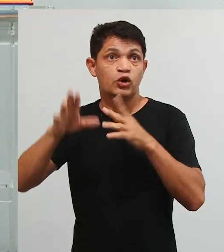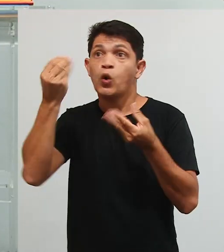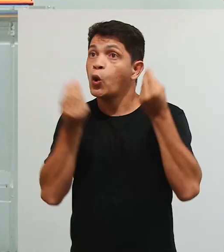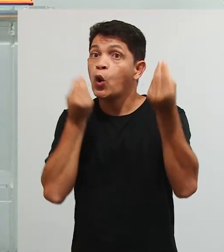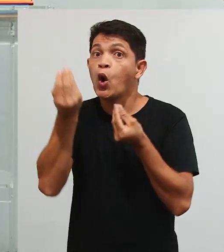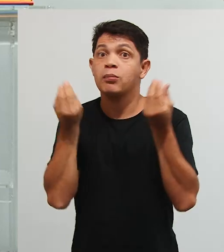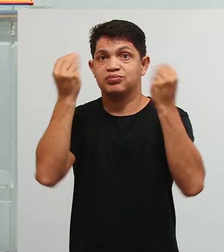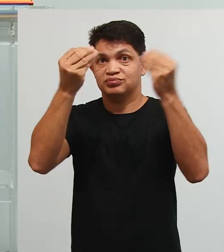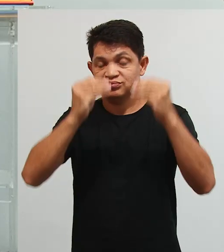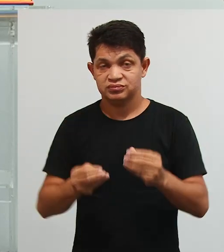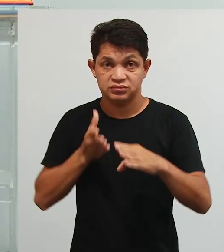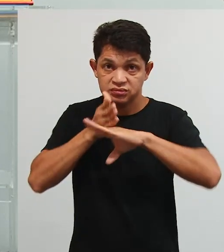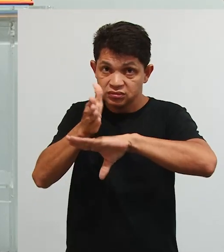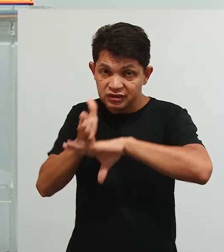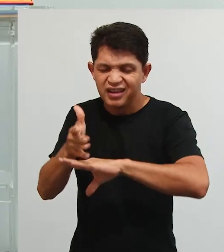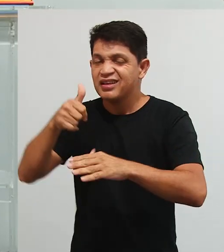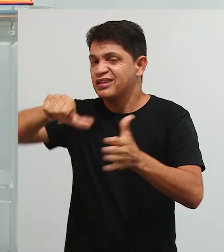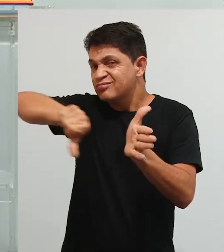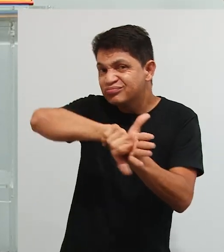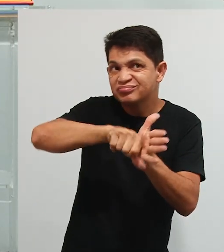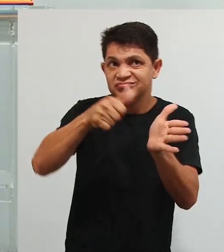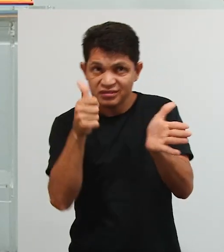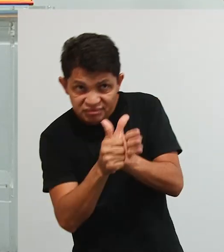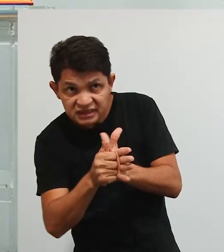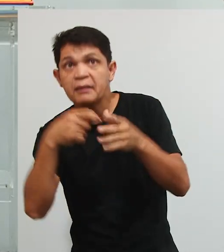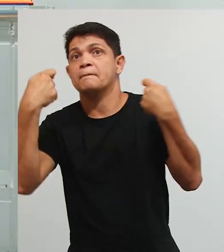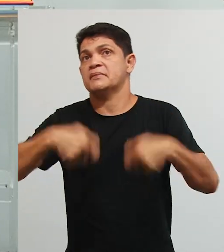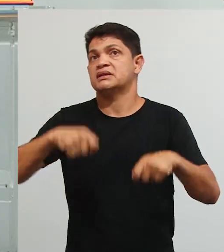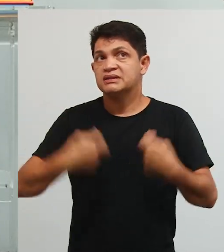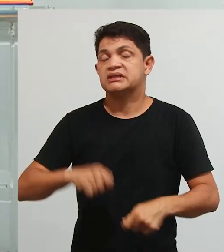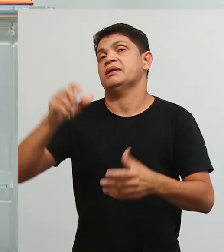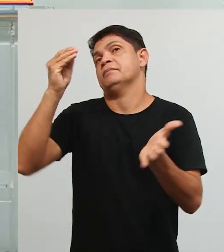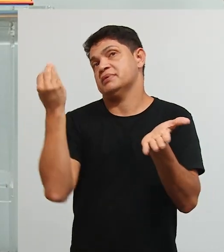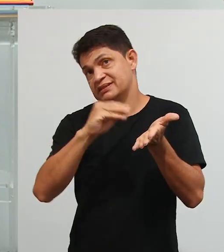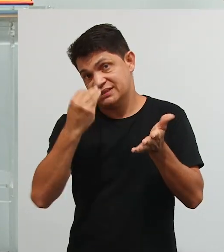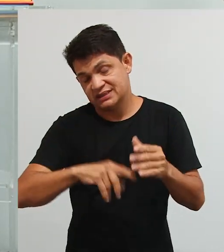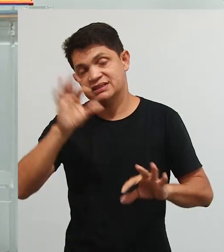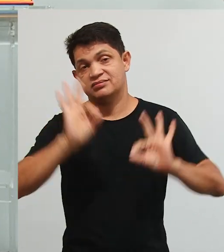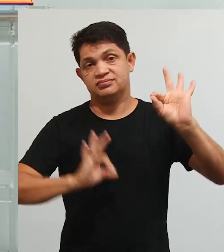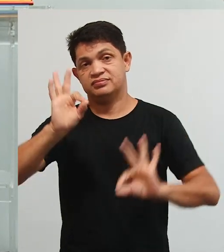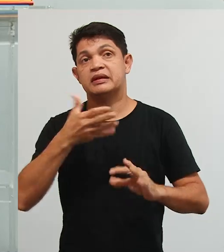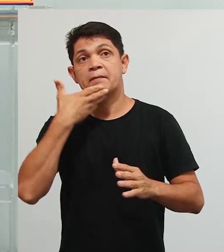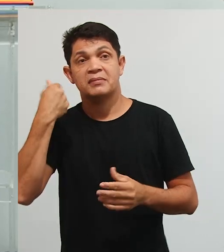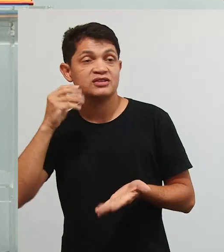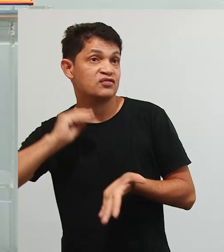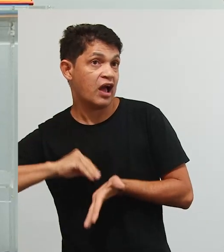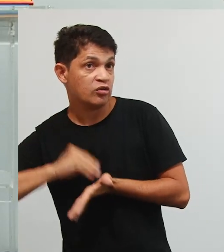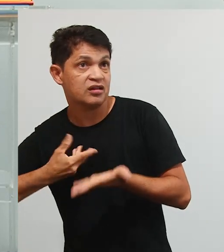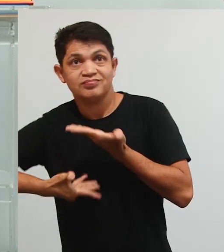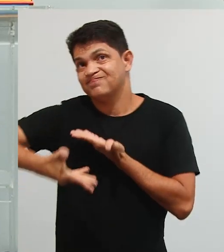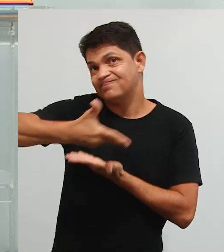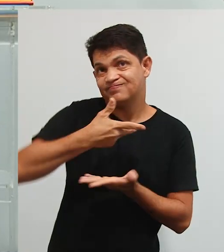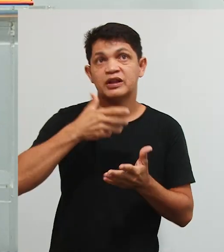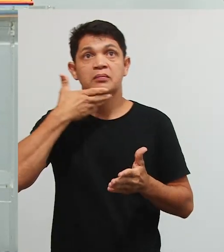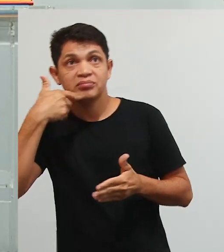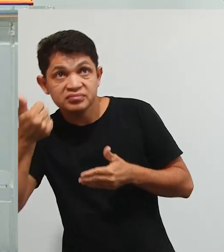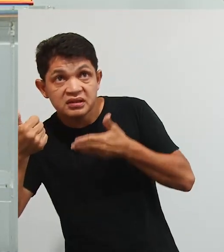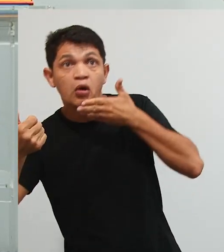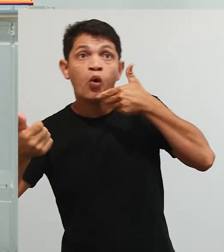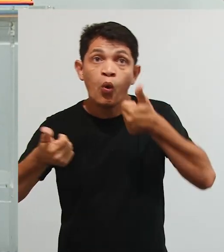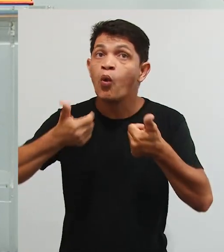nesse contexto, de onde fala o pesquisador, quem está envolvido nessa pesquisa e quem são os agentes desse contexto, que